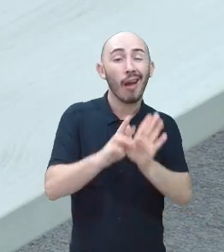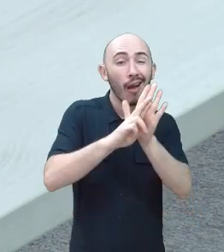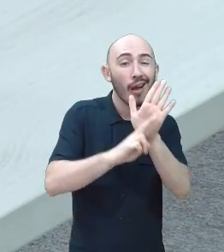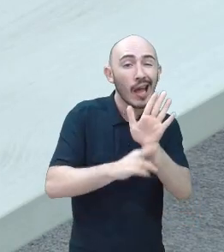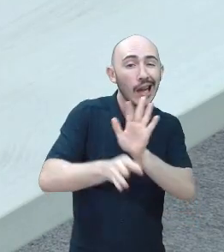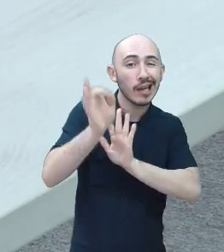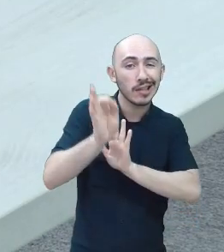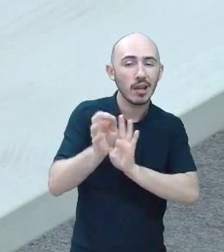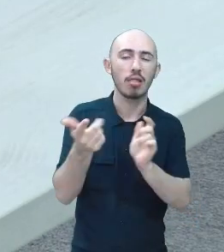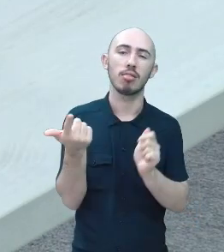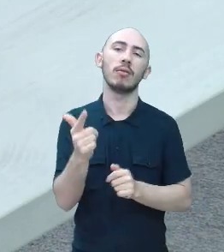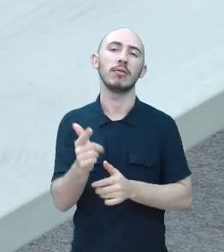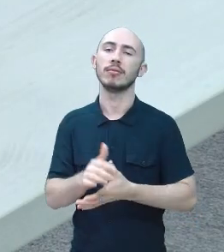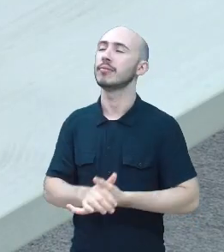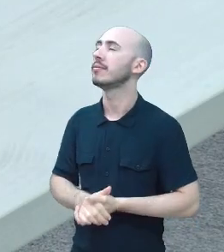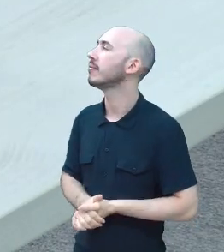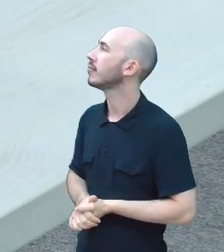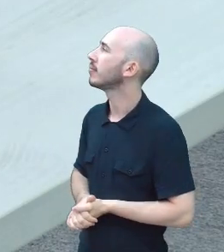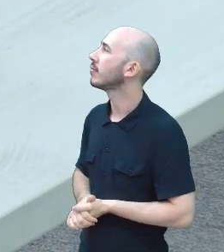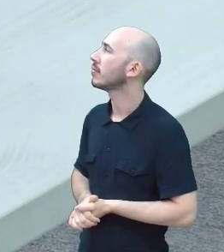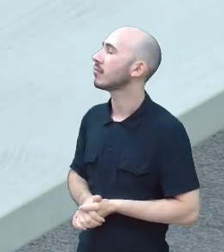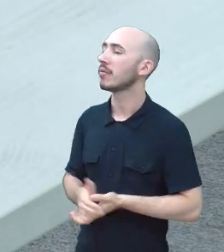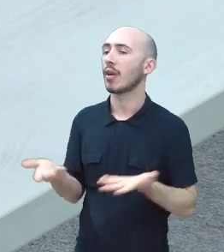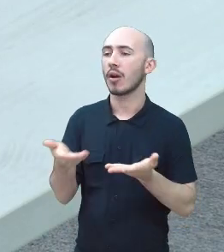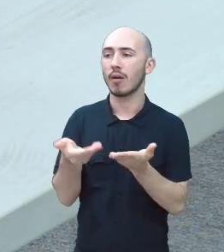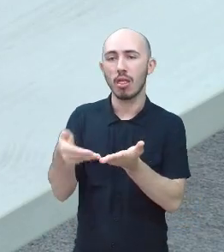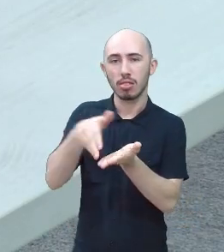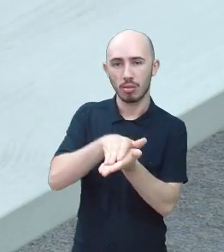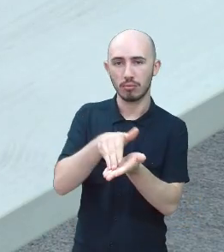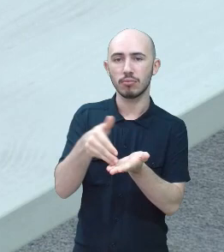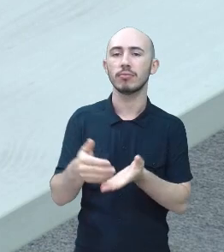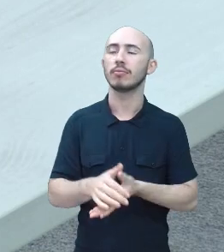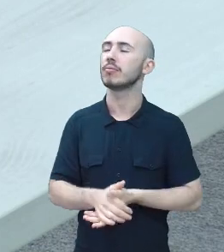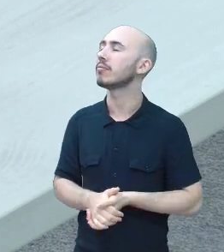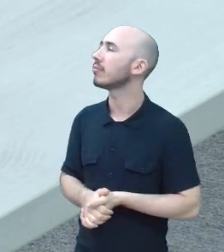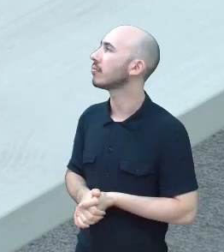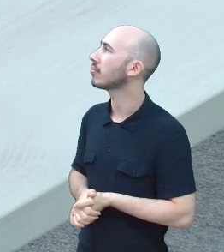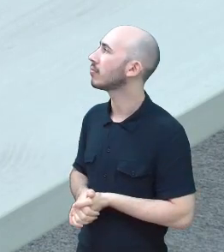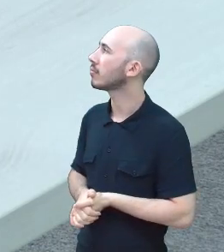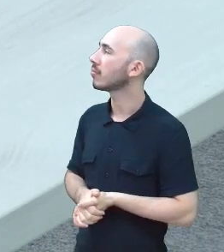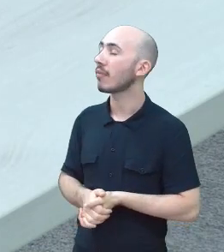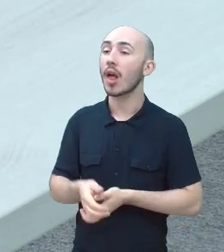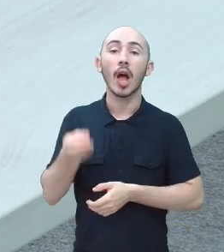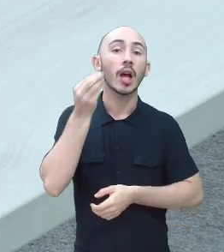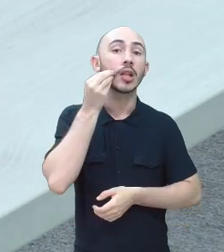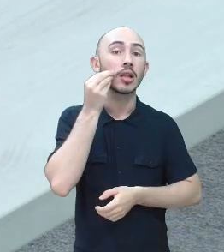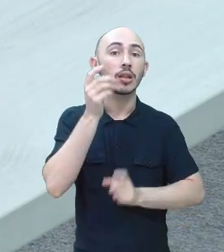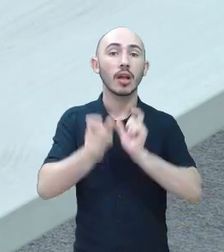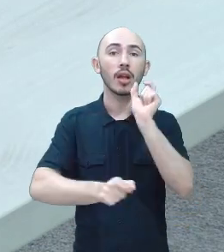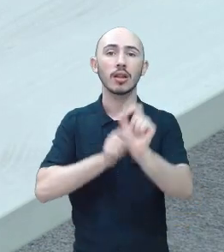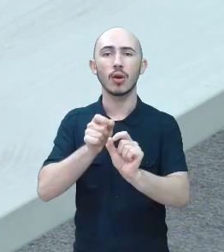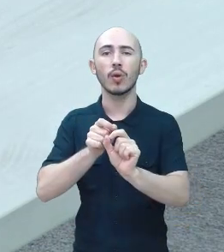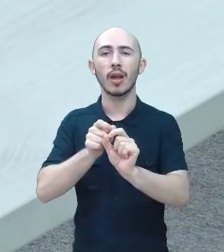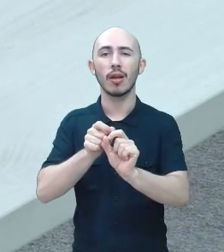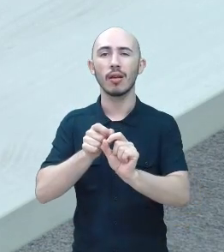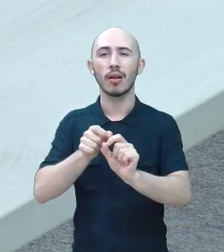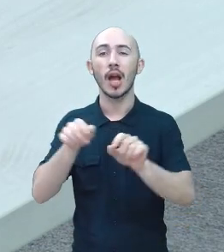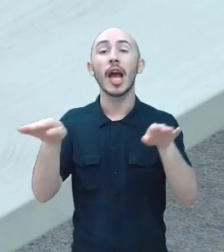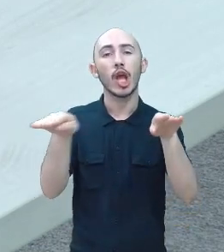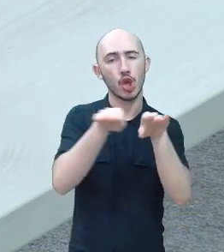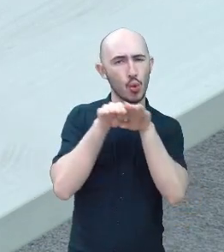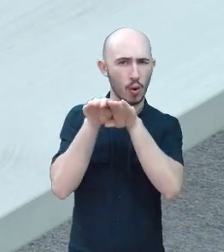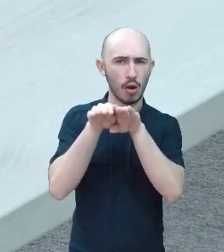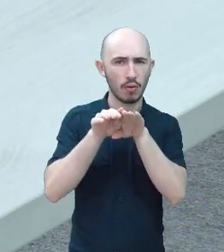regra exata, não. Então, dobre desta forma. Procure também equilibrar um lado e outro, tá, gente? Não vai